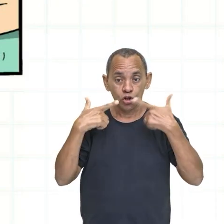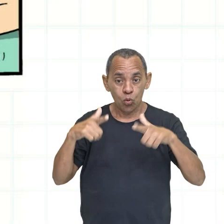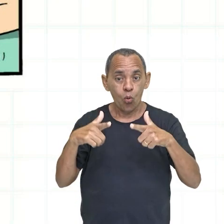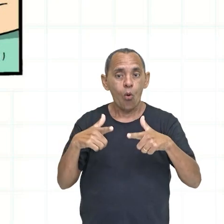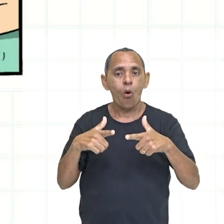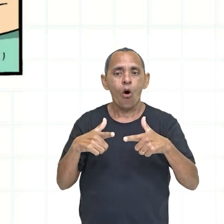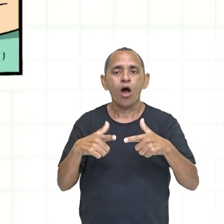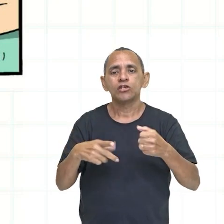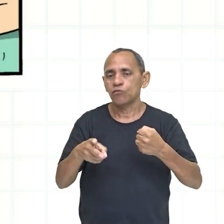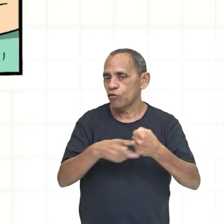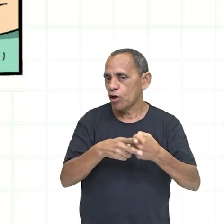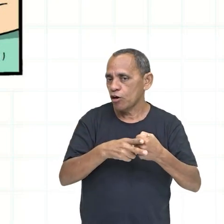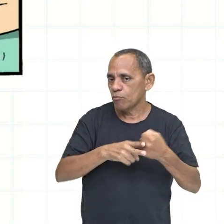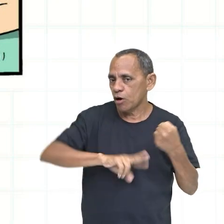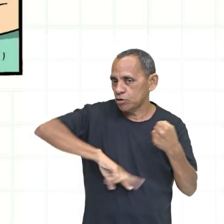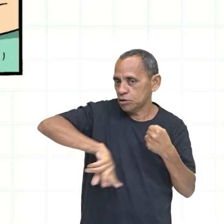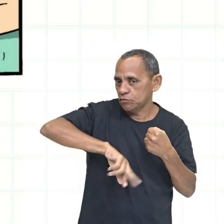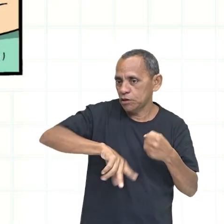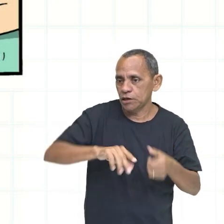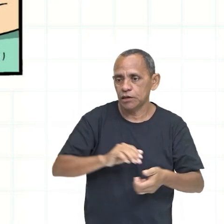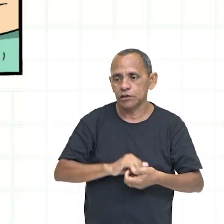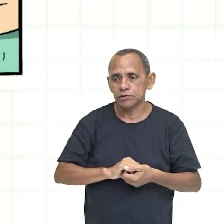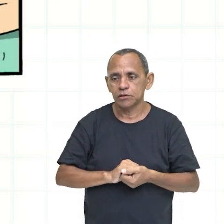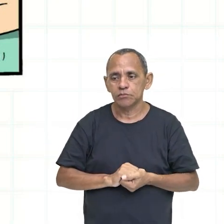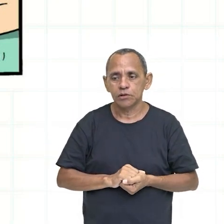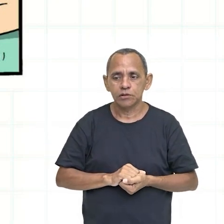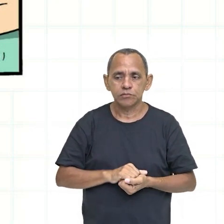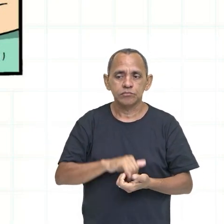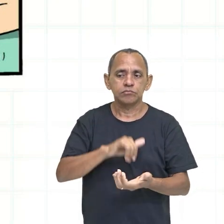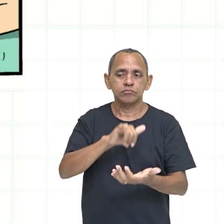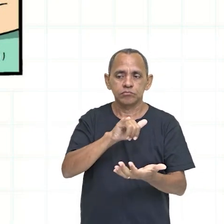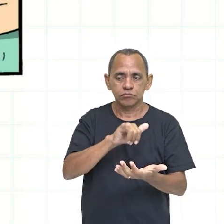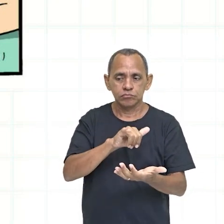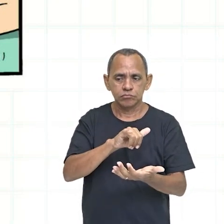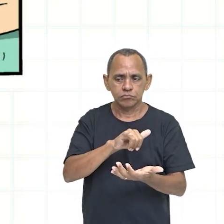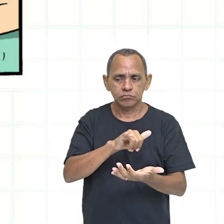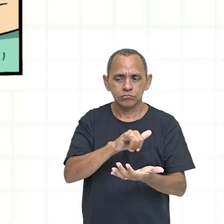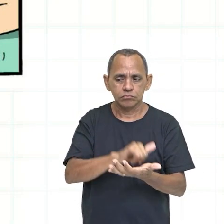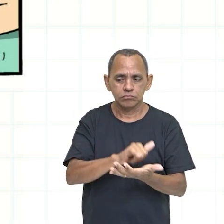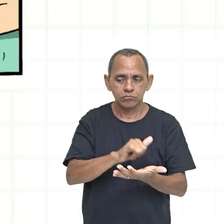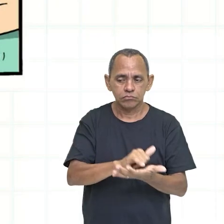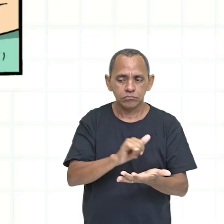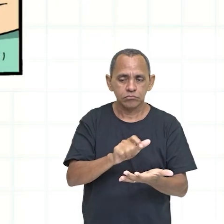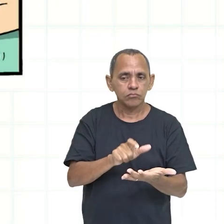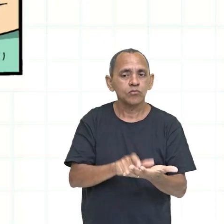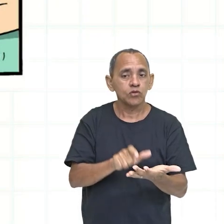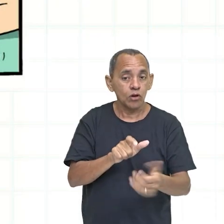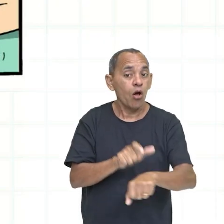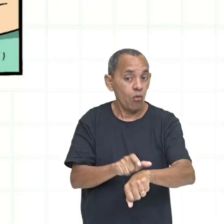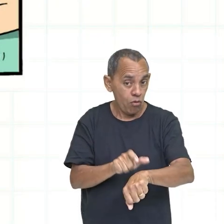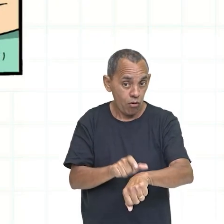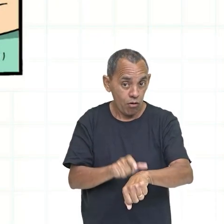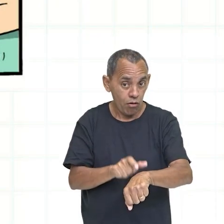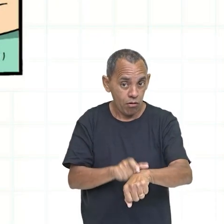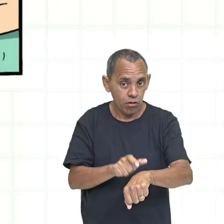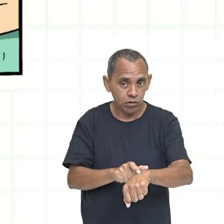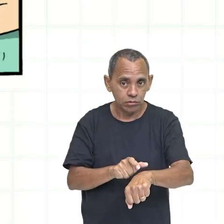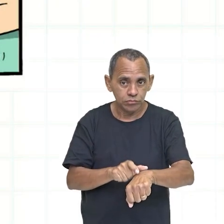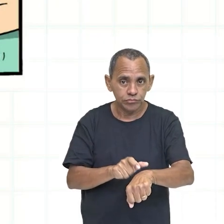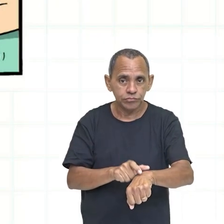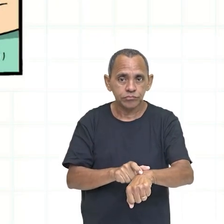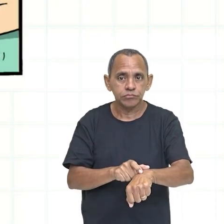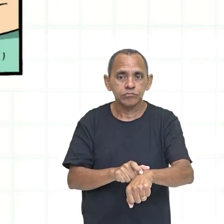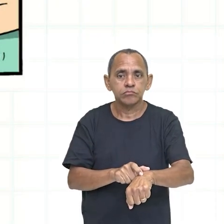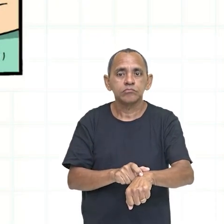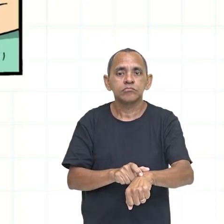olha só, ele está vendendo esse produto, que é o mesmo daqui, ó. Então, repare, ele está olhando o horário, o que é óbvio para um relógio. Aqui